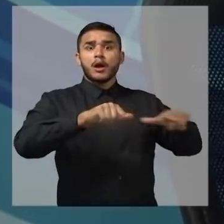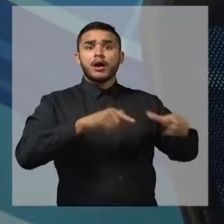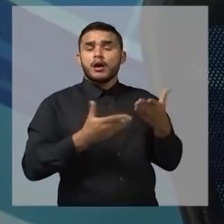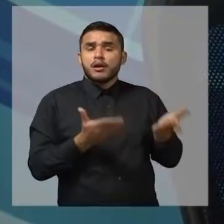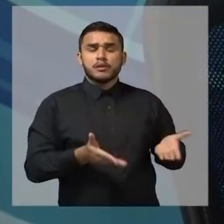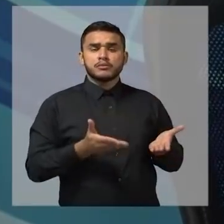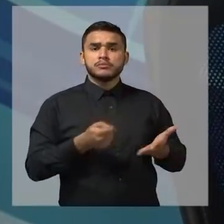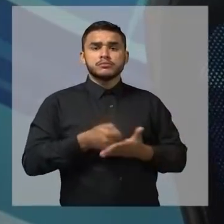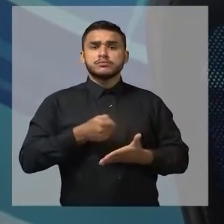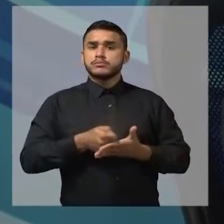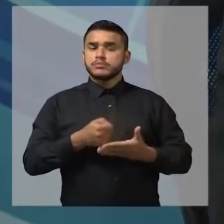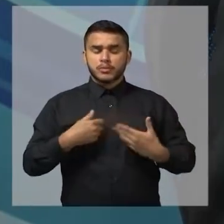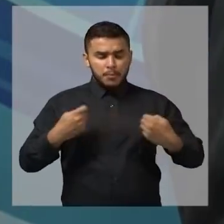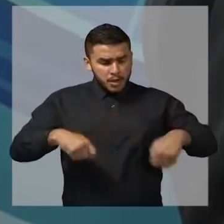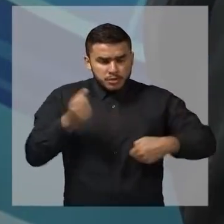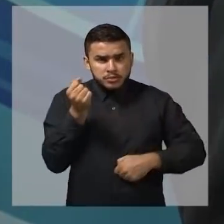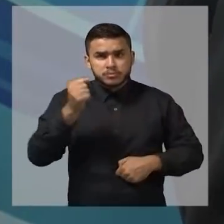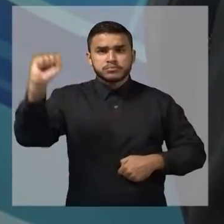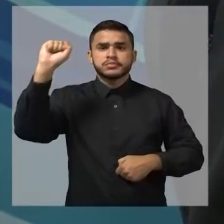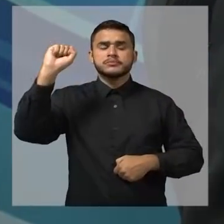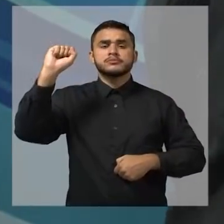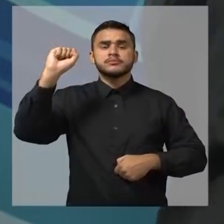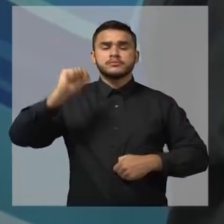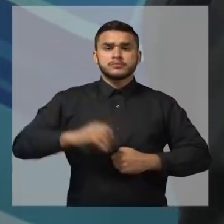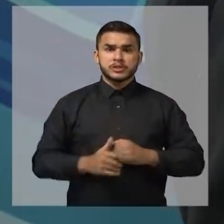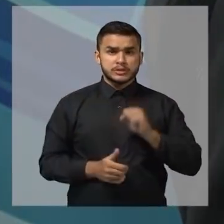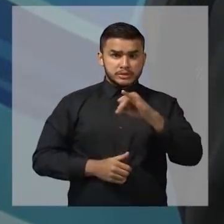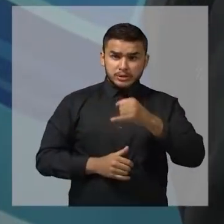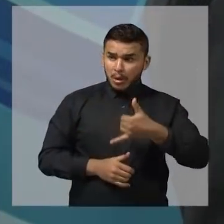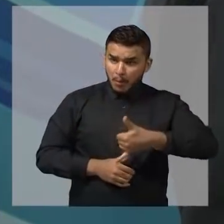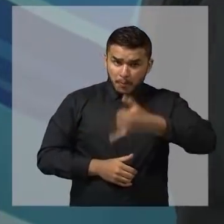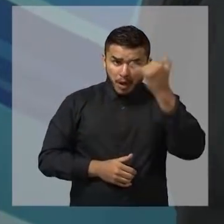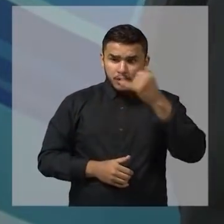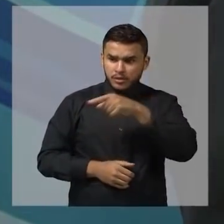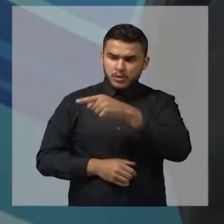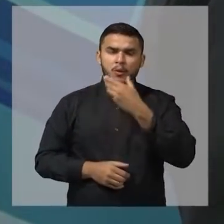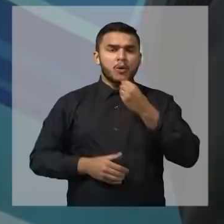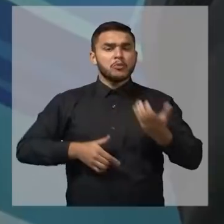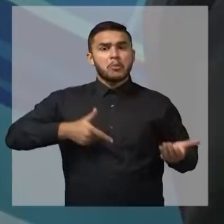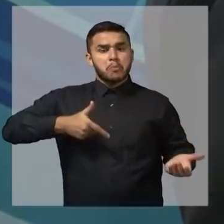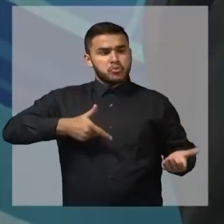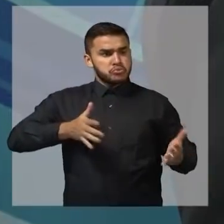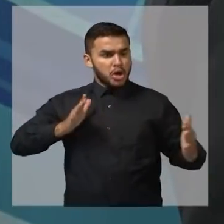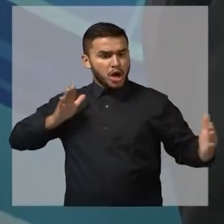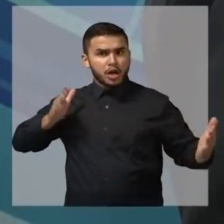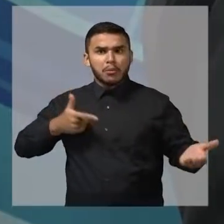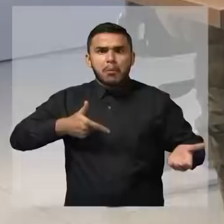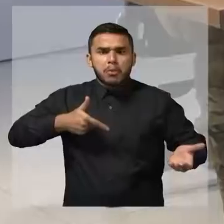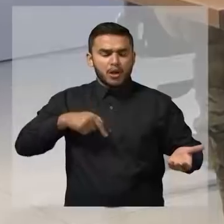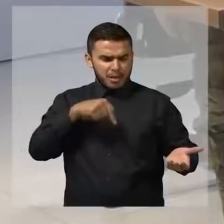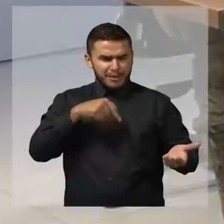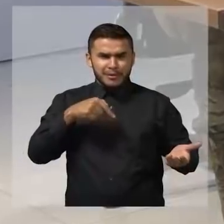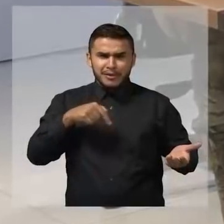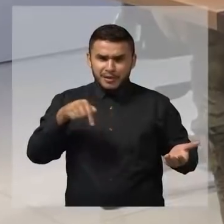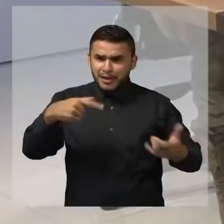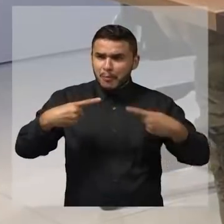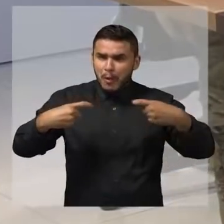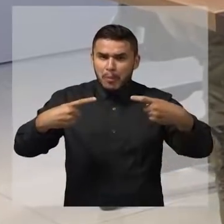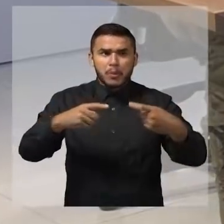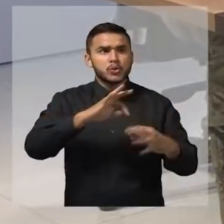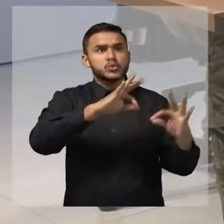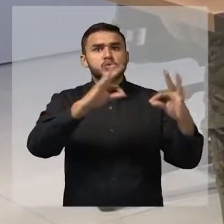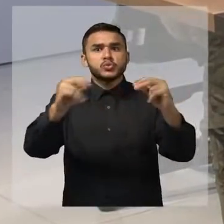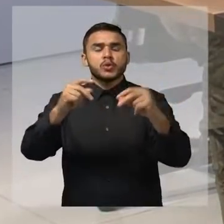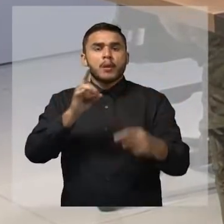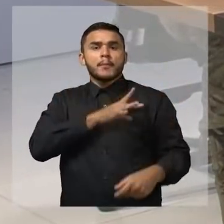cumprimento do dever legal, né? Quer dizer, o sujeito anda com a arma de guerra na rua, ameaçando a coletividade. Eu acho